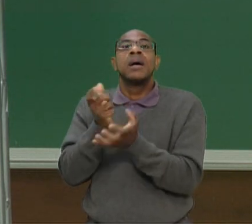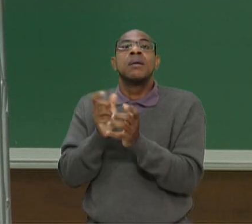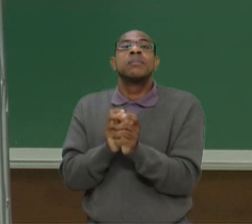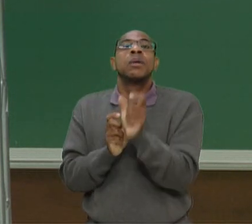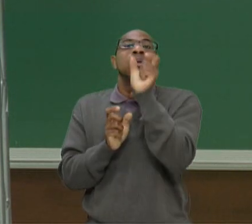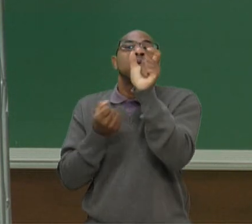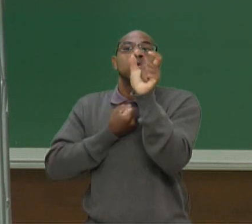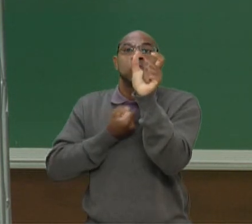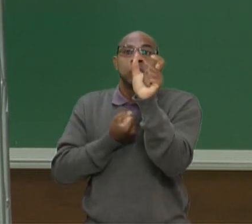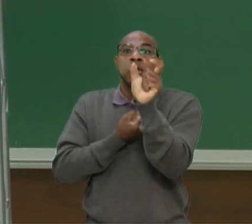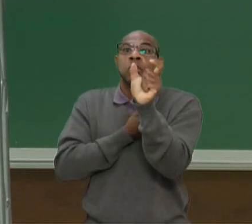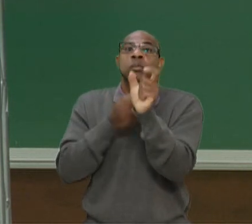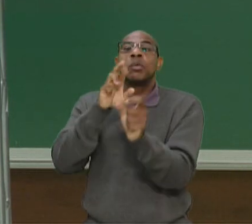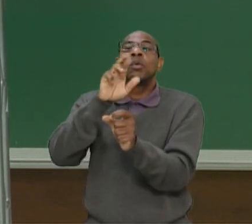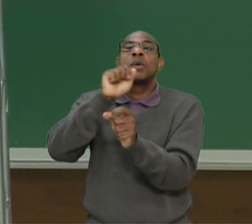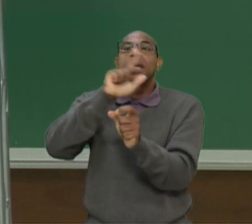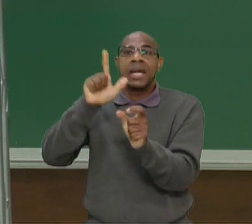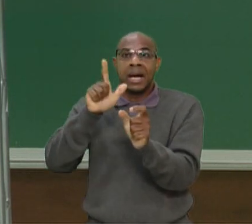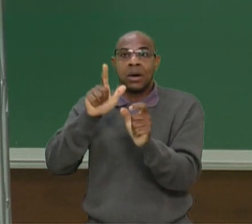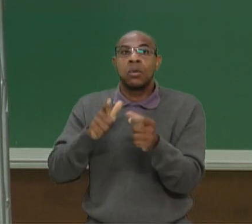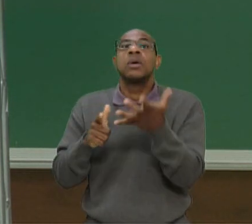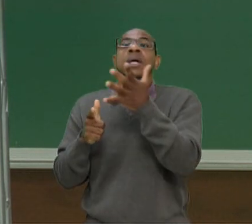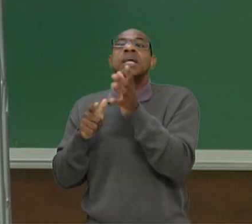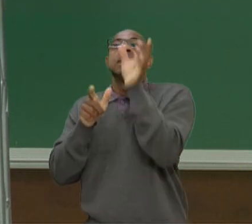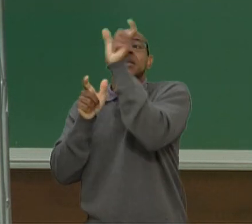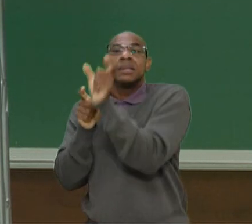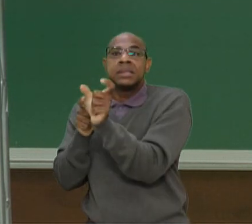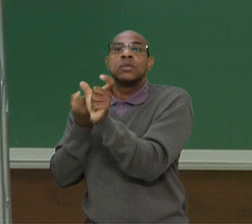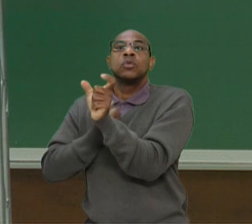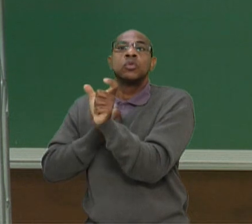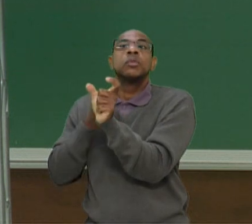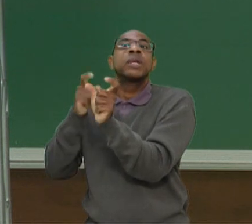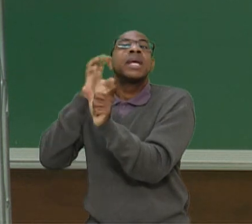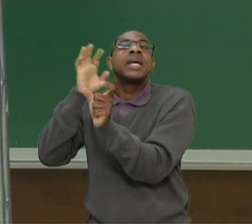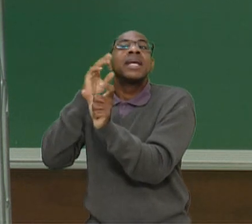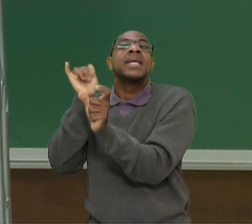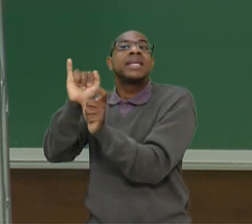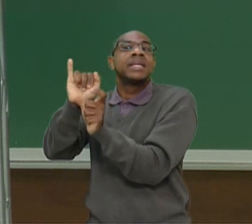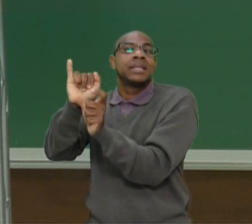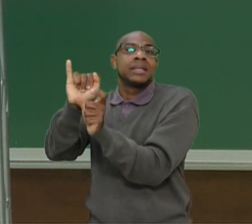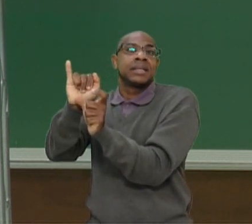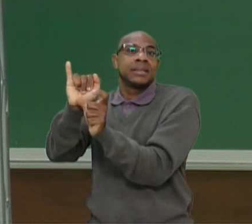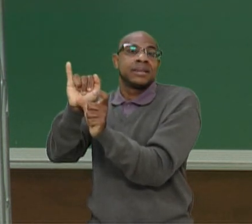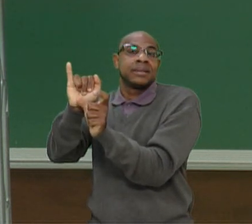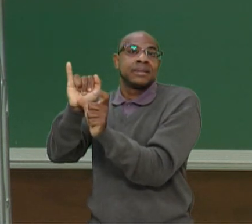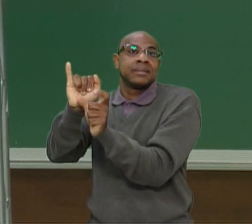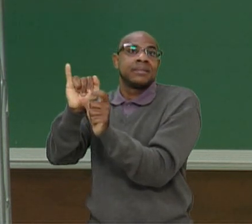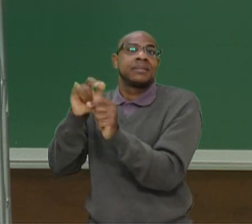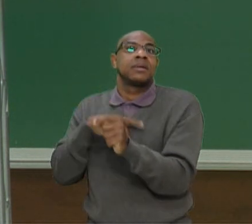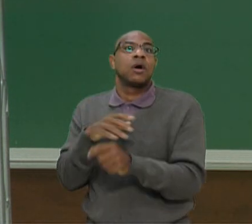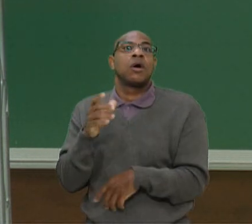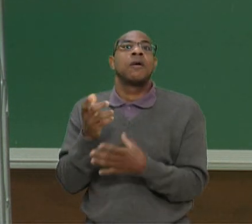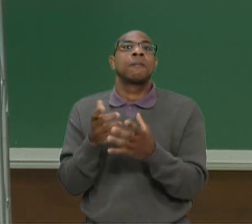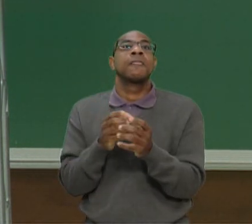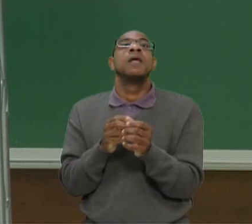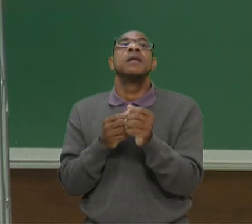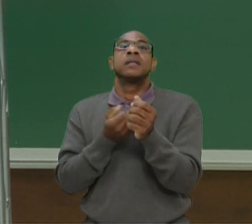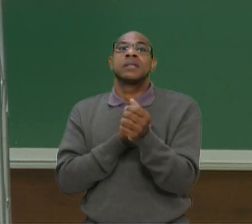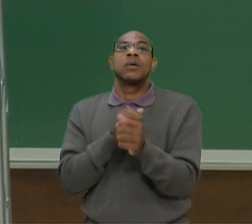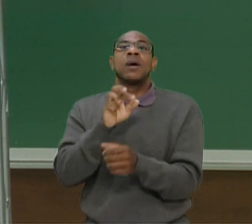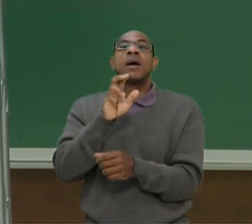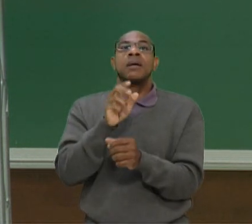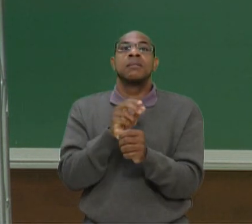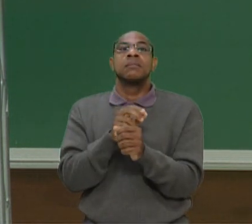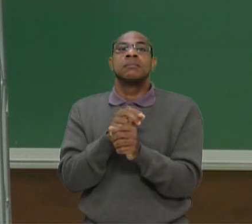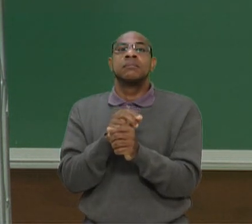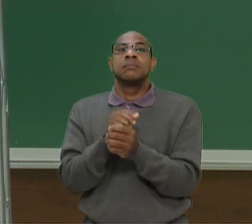parte imaginária com a parte imaginária. É isso que a gente vai fazer agora. Então, ó, parte real com a parte real, menos